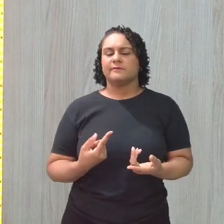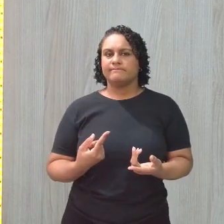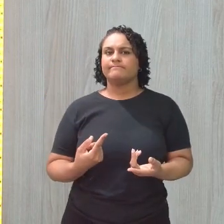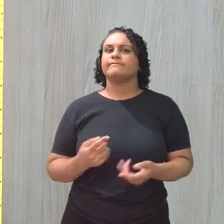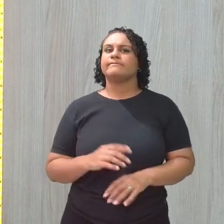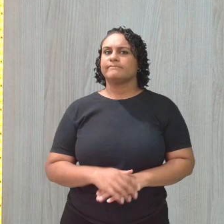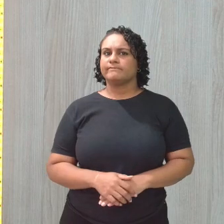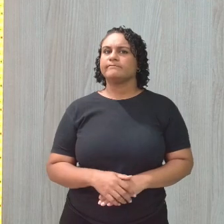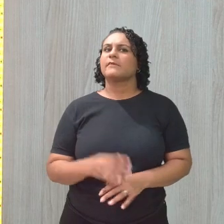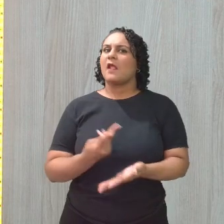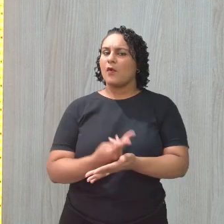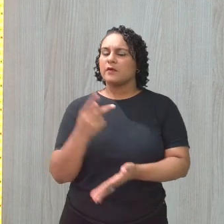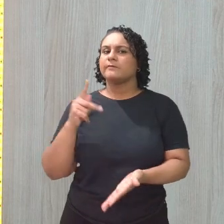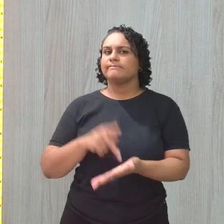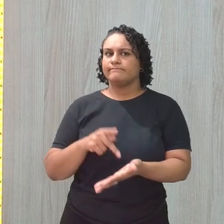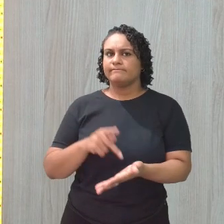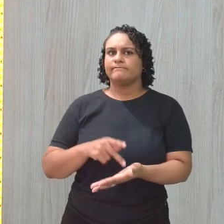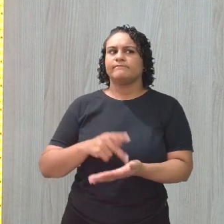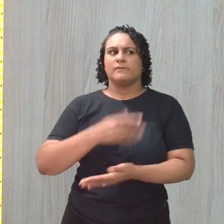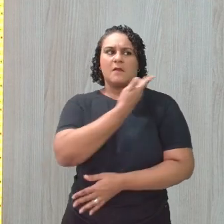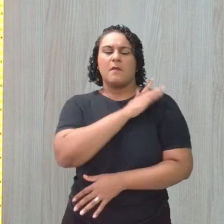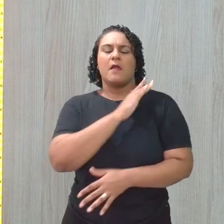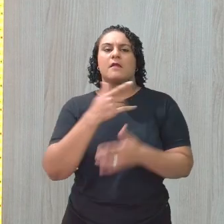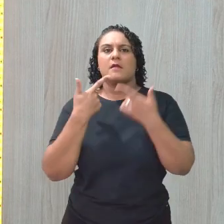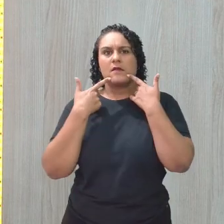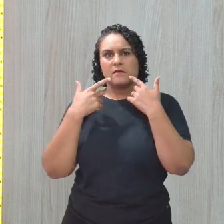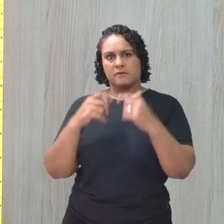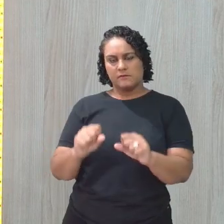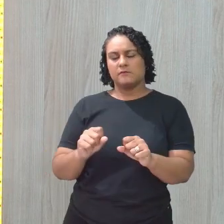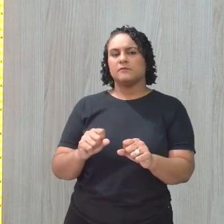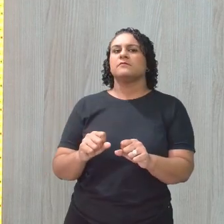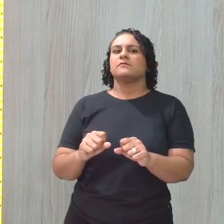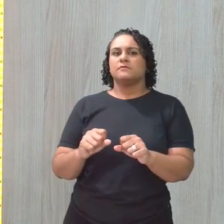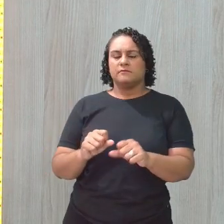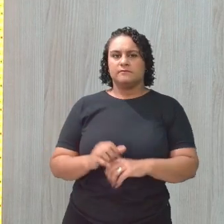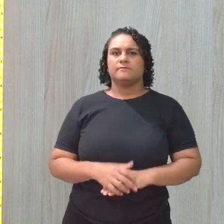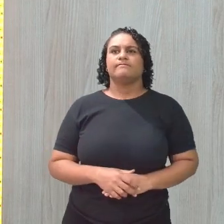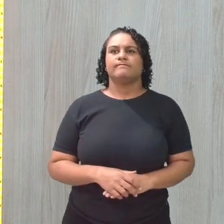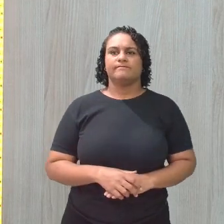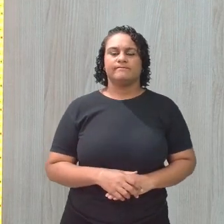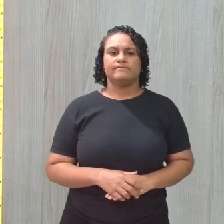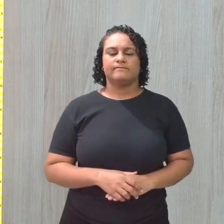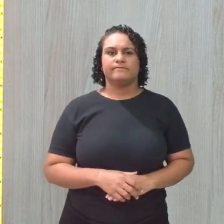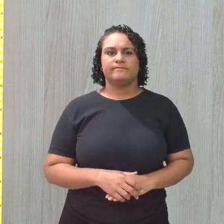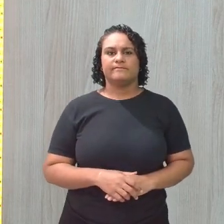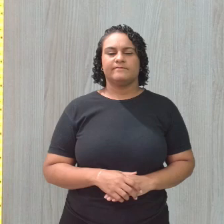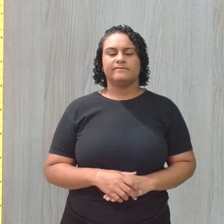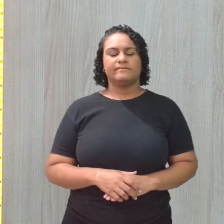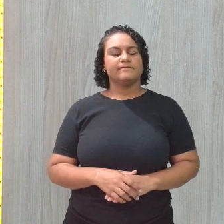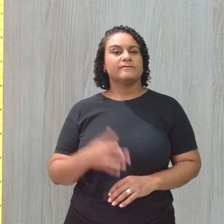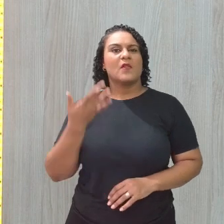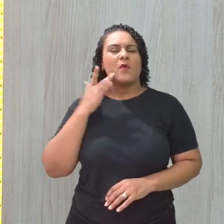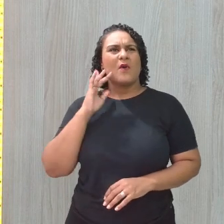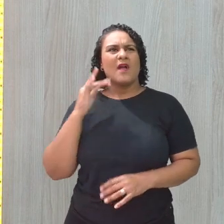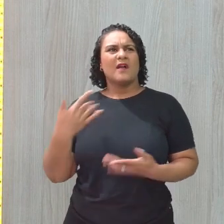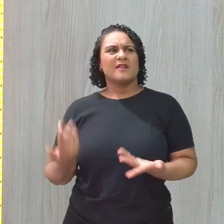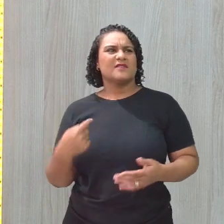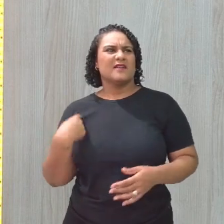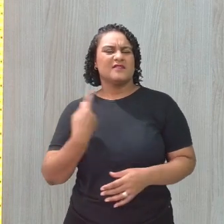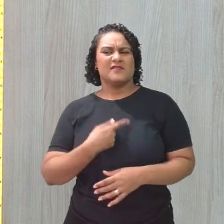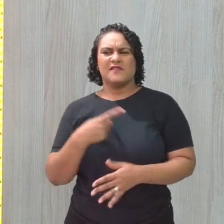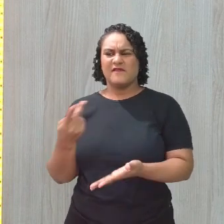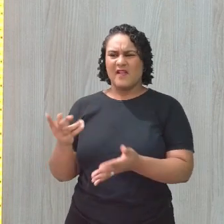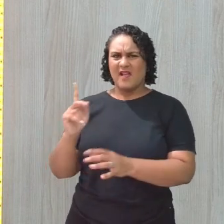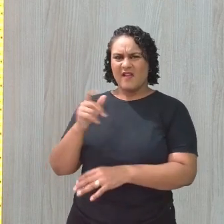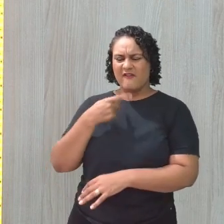esse preconceito, esse mau olhar em cima das variações menos prestigiadas. Acho que não cabe a gente falar muito em erro,